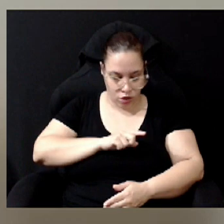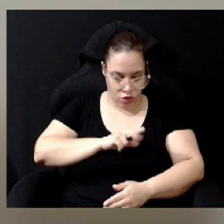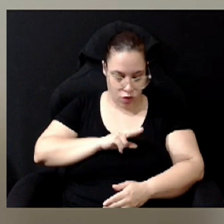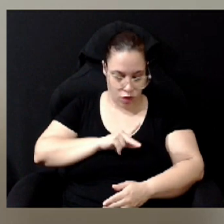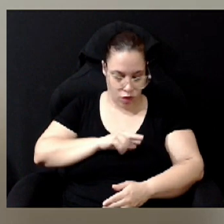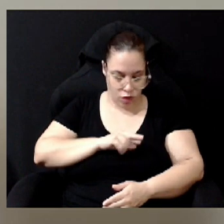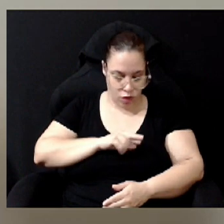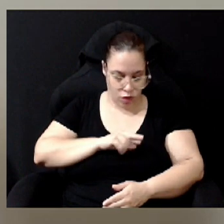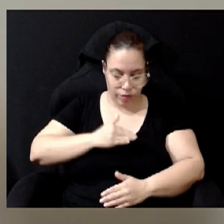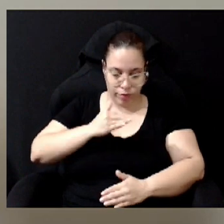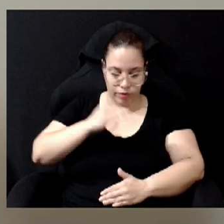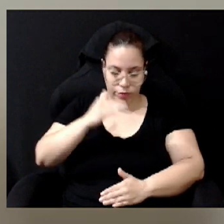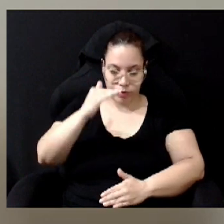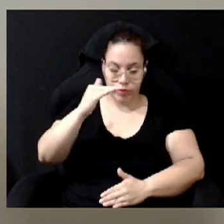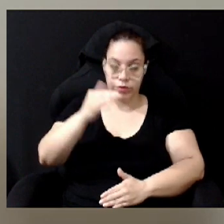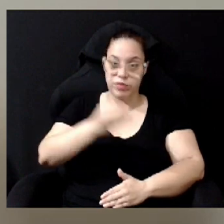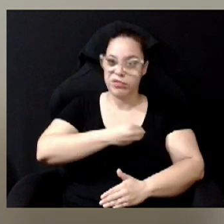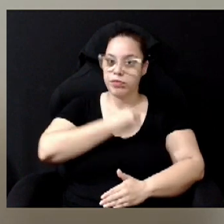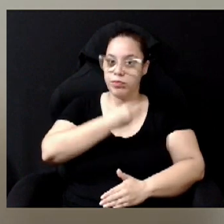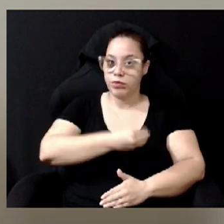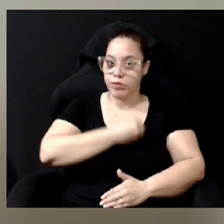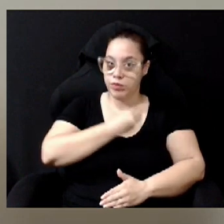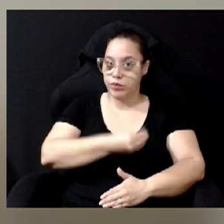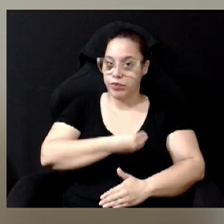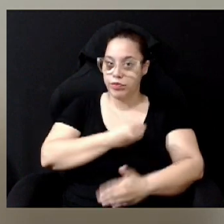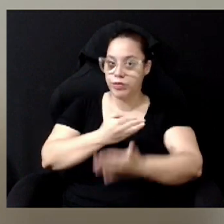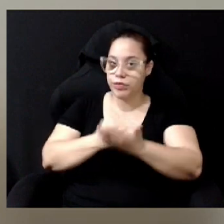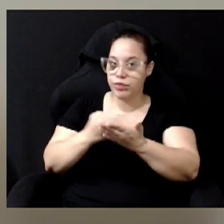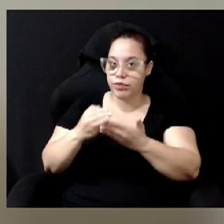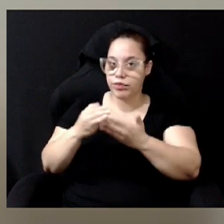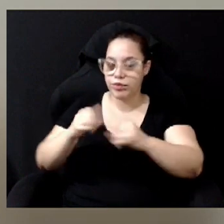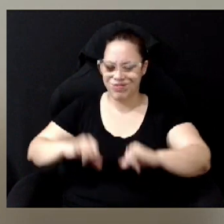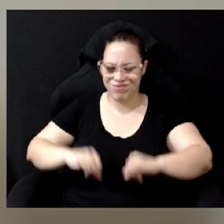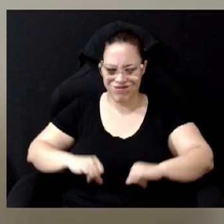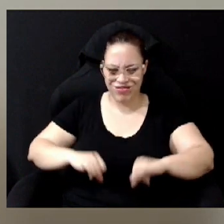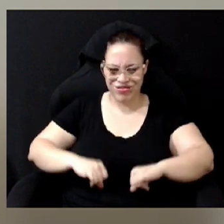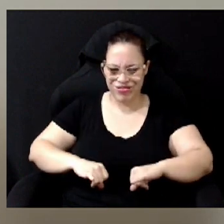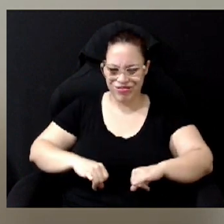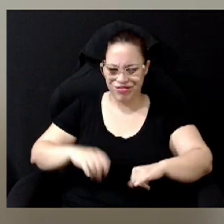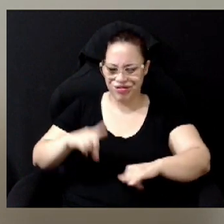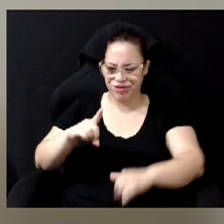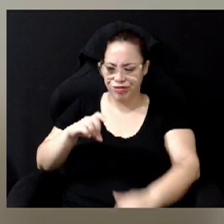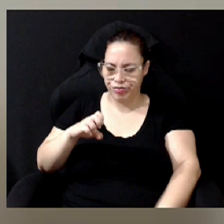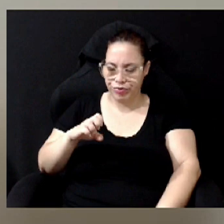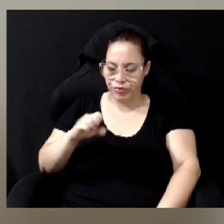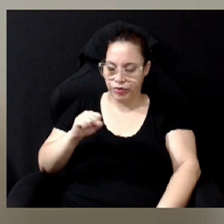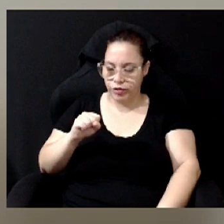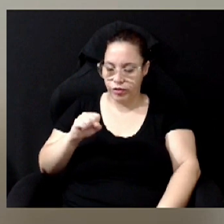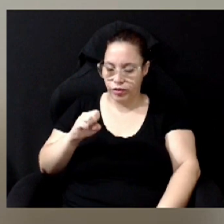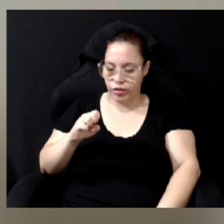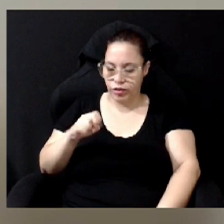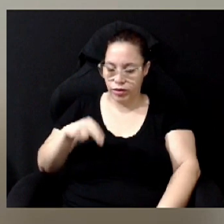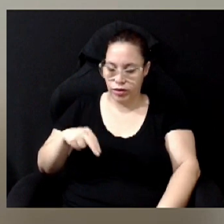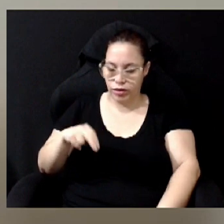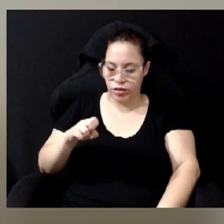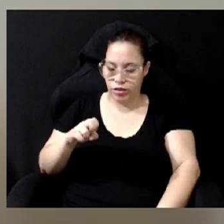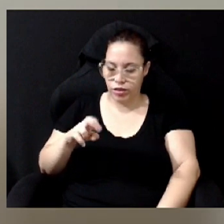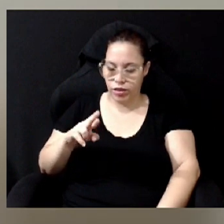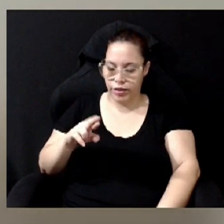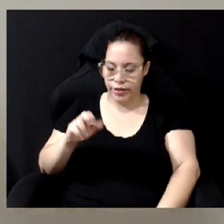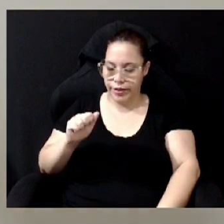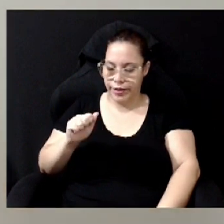progredindo ao longo da vida. Ela vai começar a sofrer degeneração em torno dos 40 anos de idade. E ela